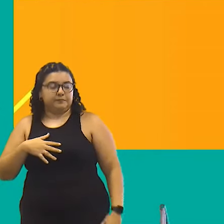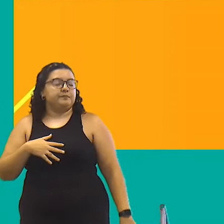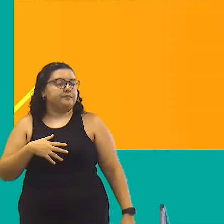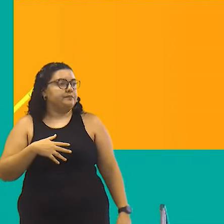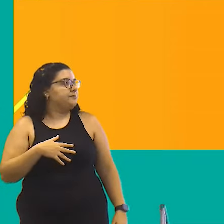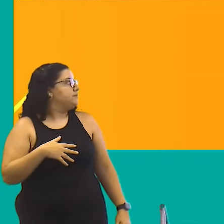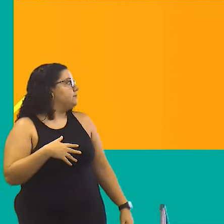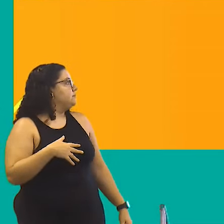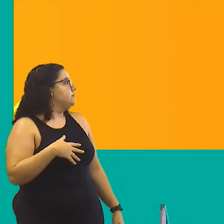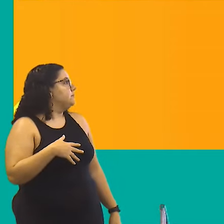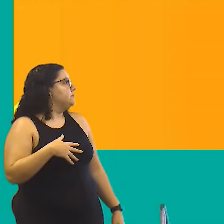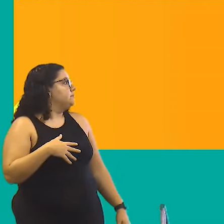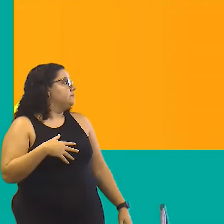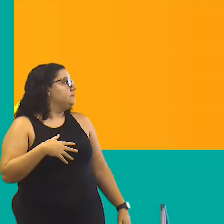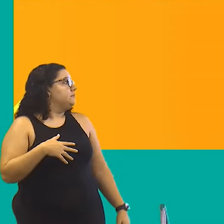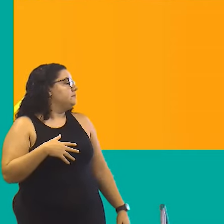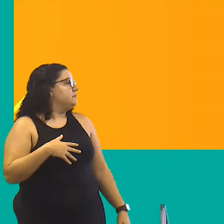aí,